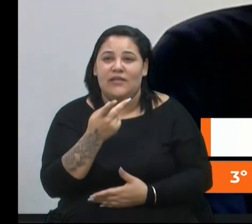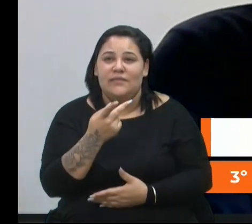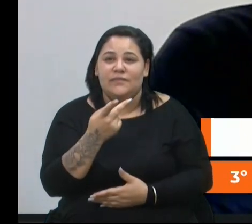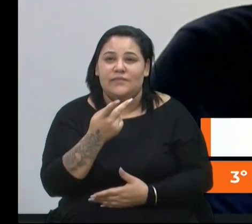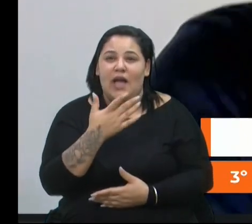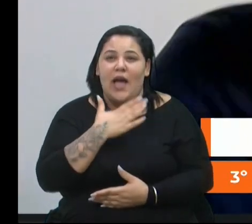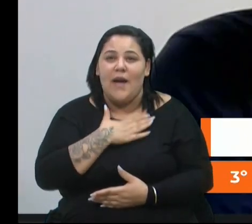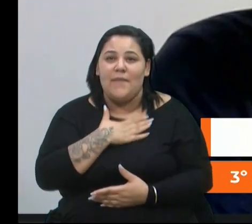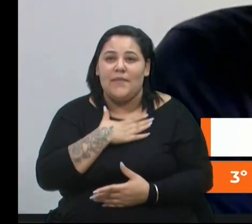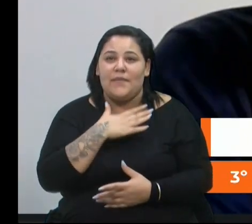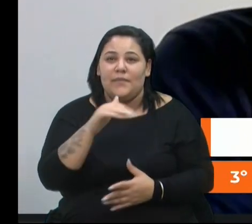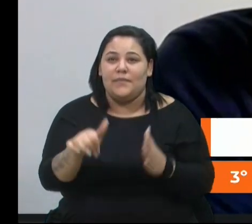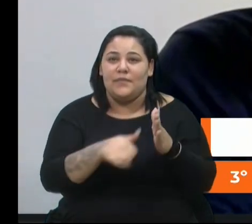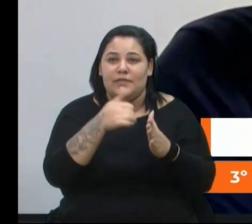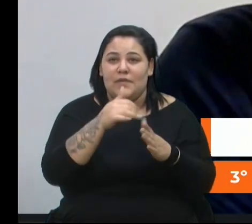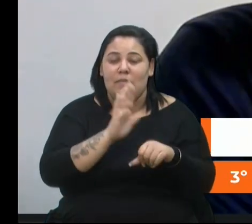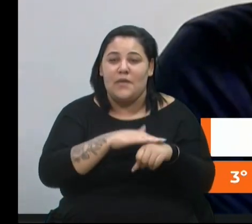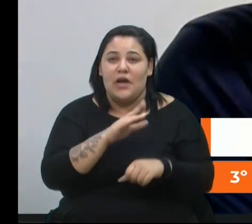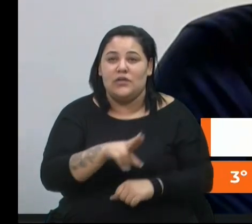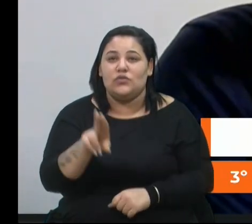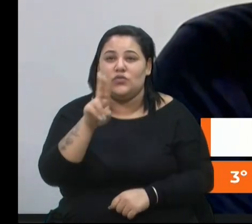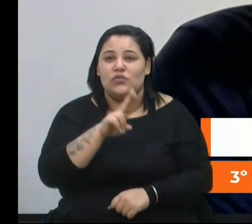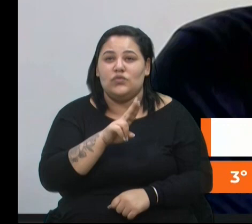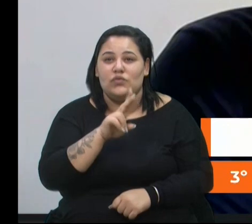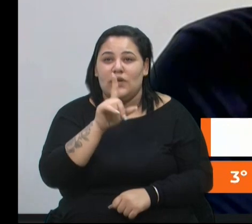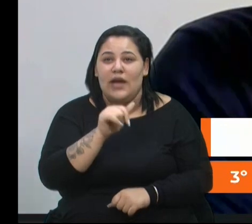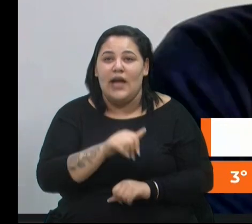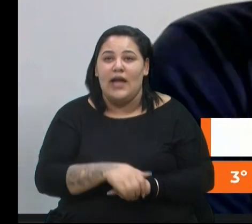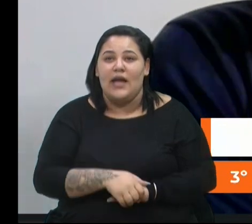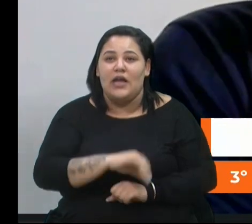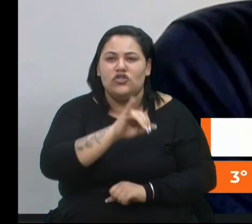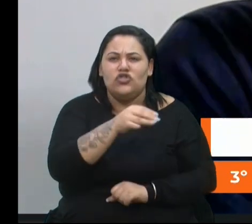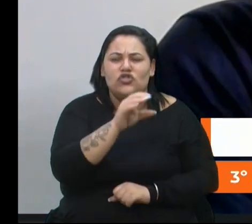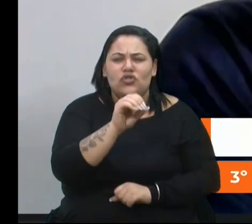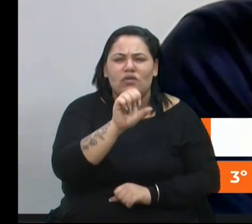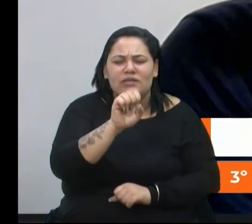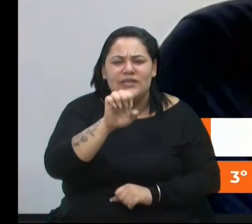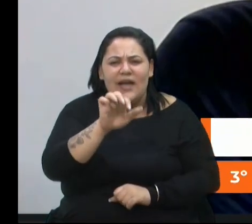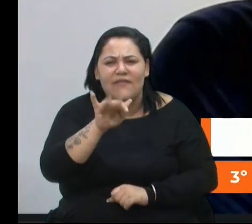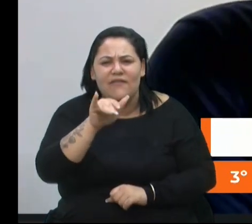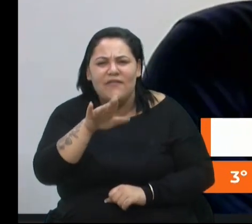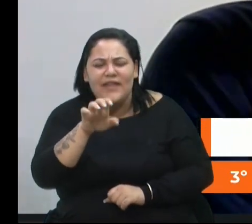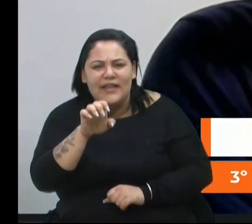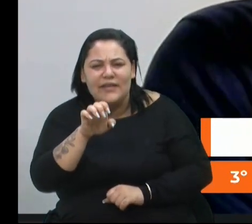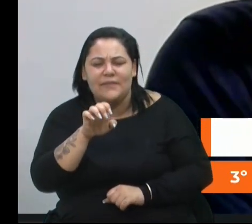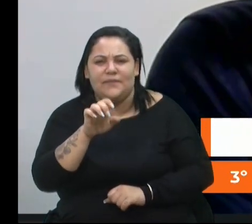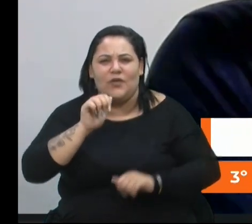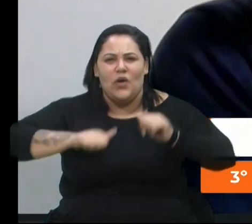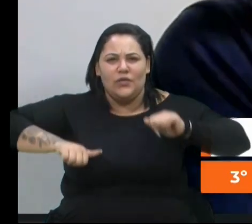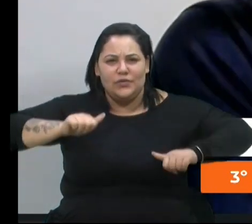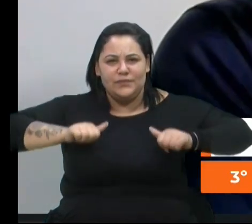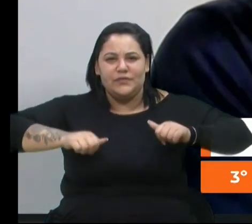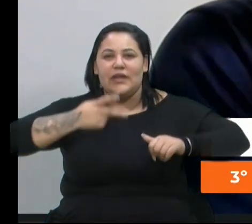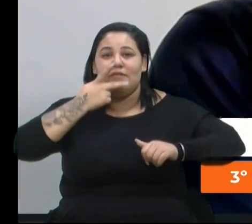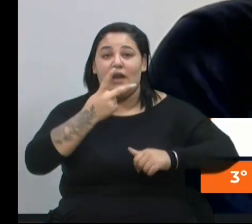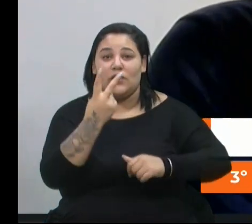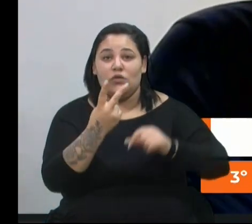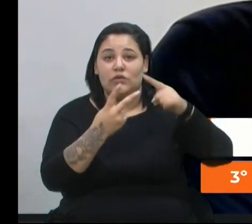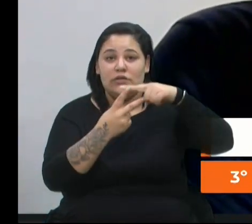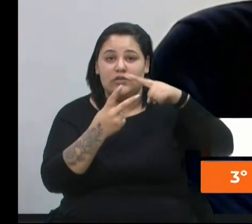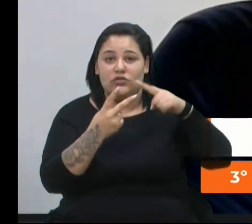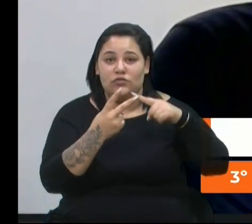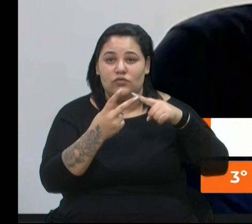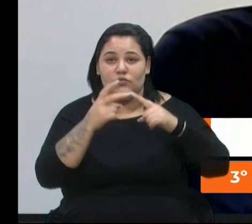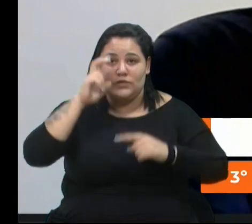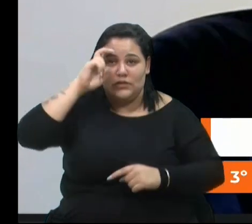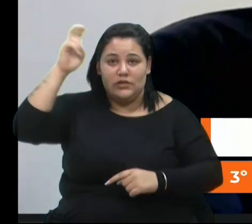minha preferida e é o que eu mais uso é a de Joseph Renzulli, onde ele traz dois tipos de superdotação. Seria